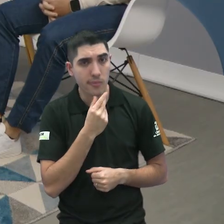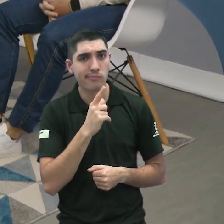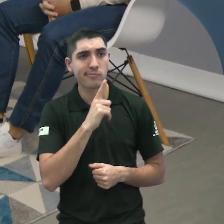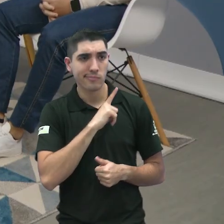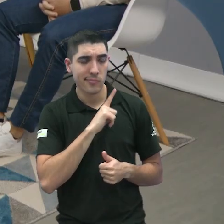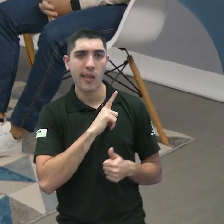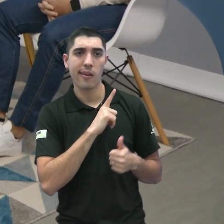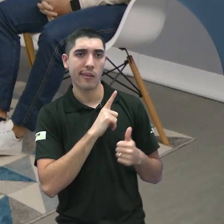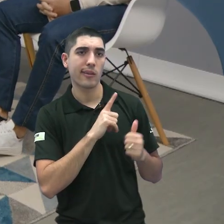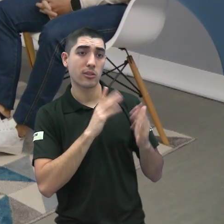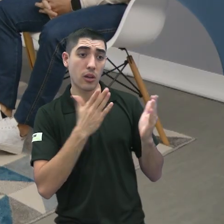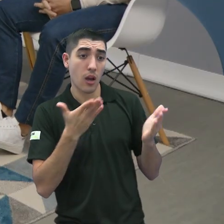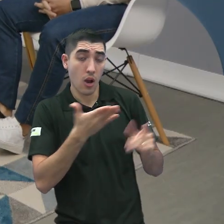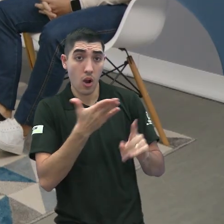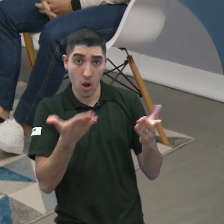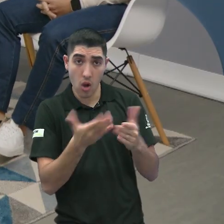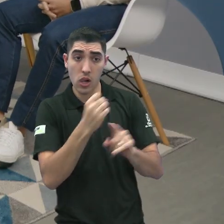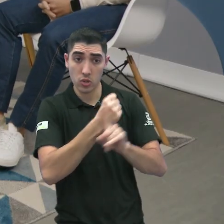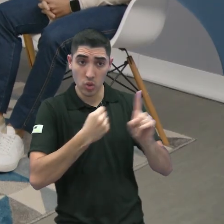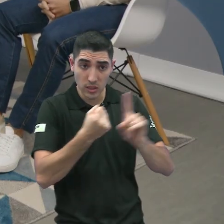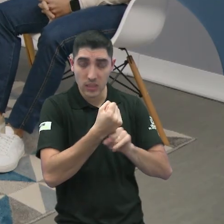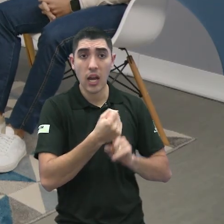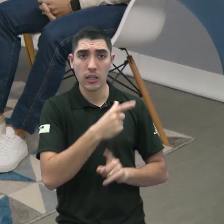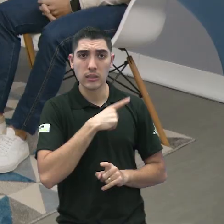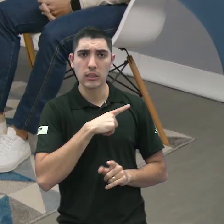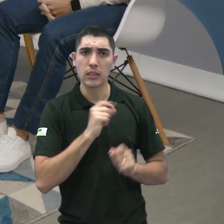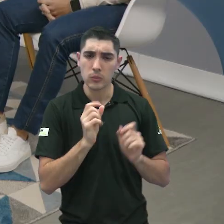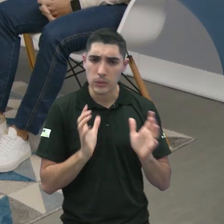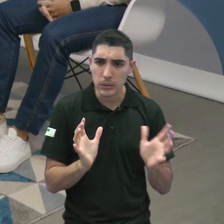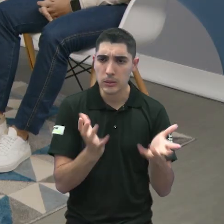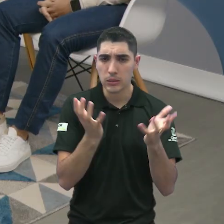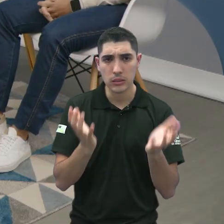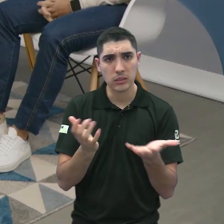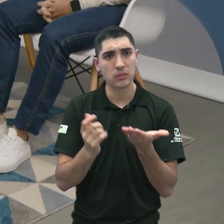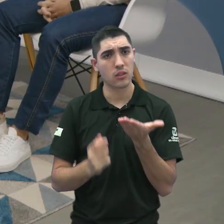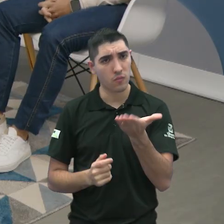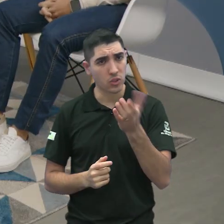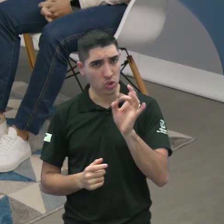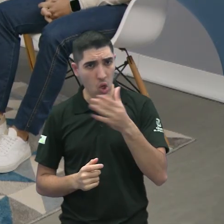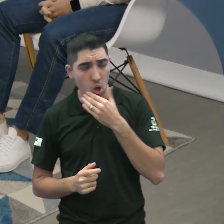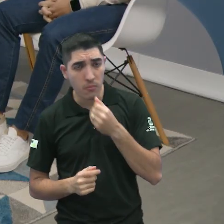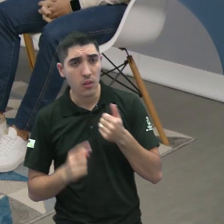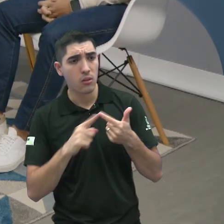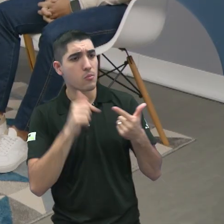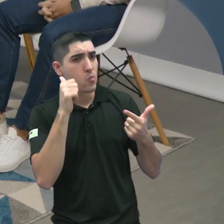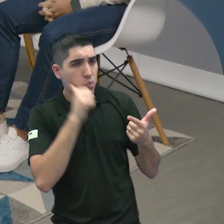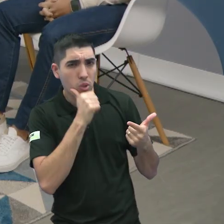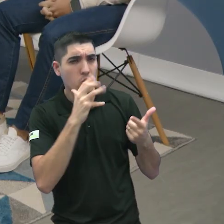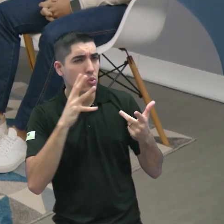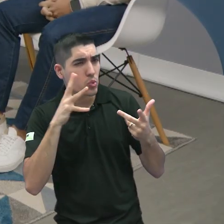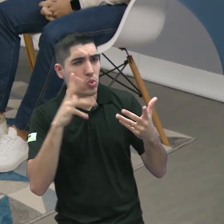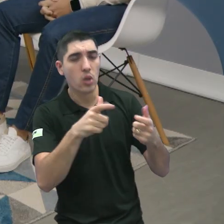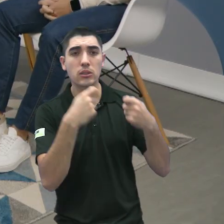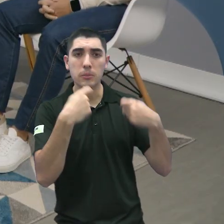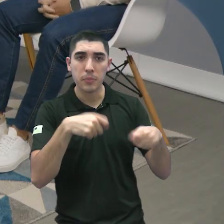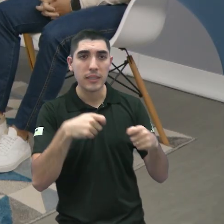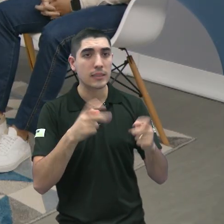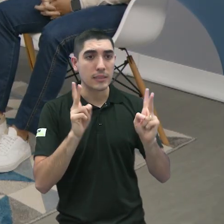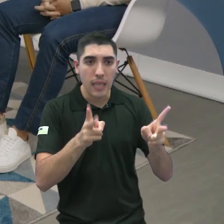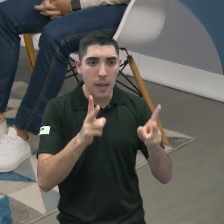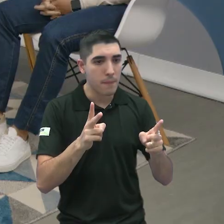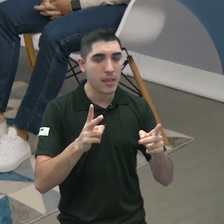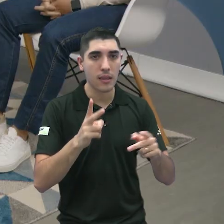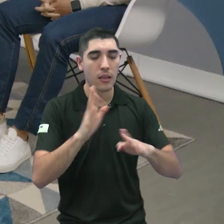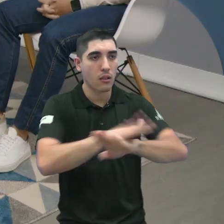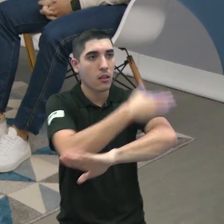tem um modelo de sociedade que incentiva, né? Que fala que você, não só o homem, a mulher, que todo mundo tem que ser produtivo o